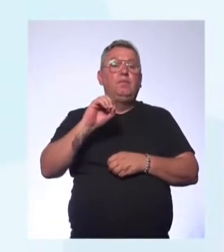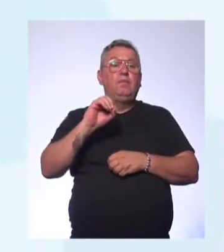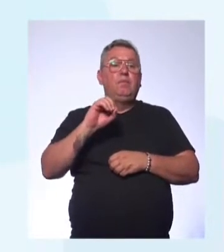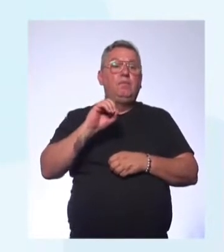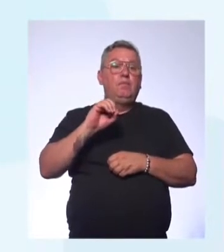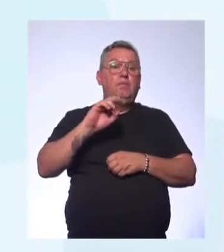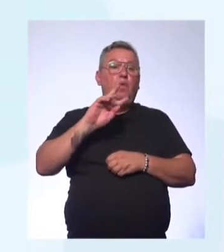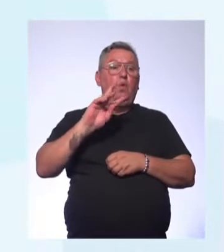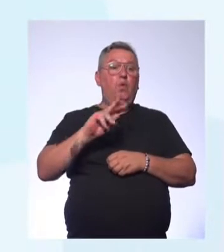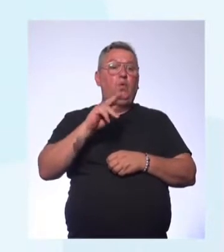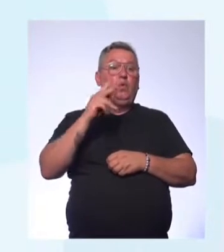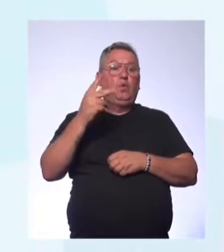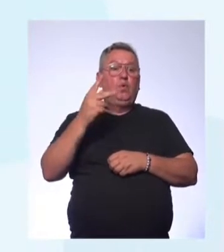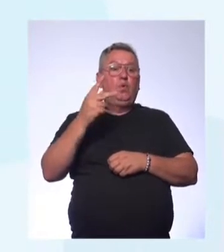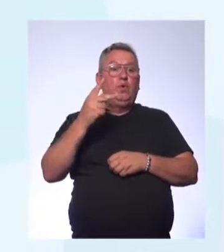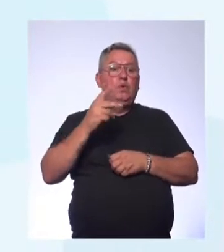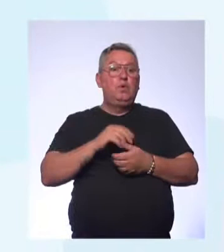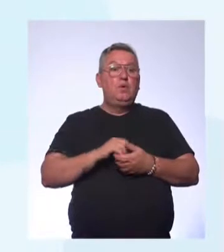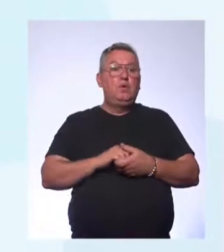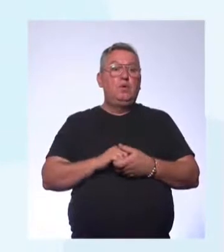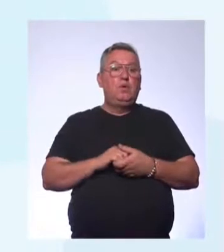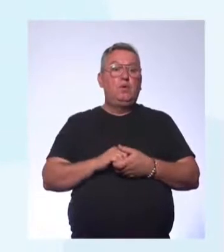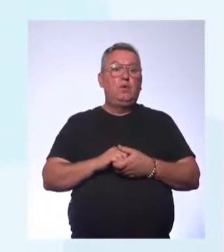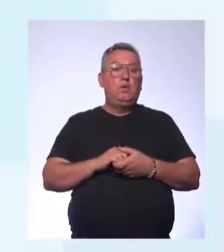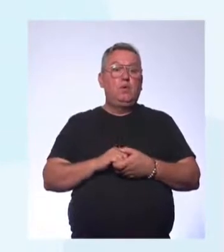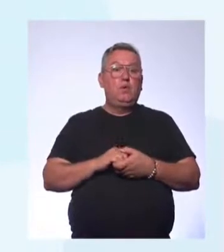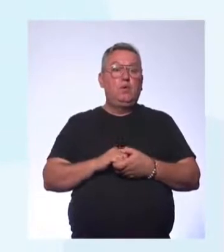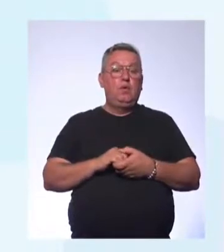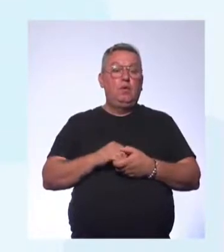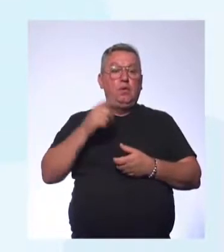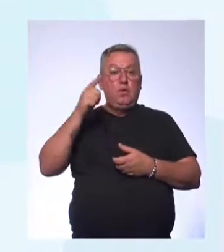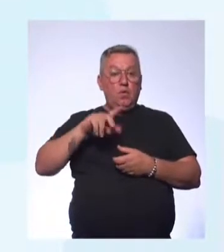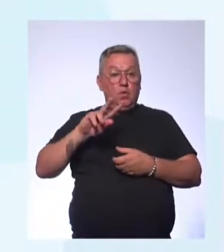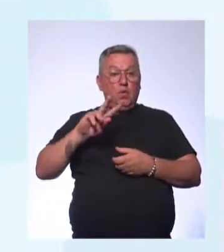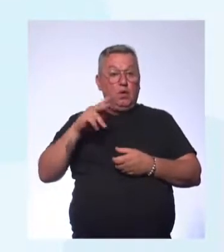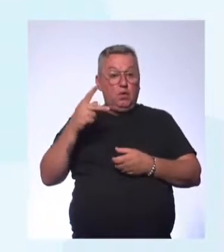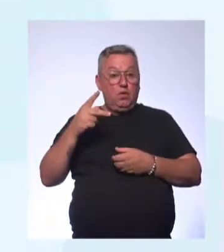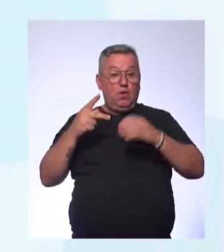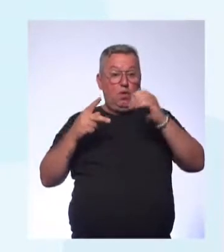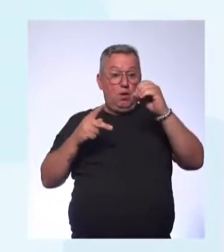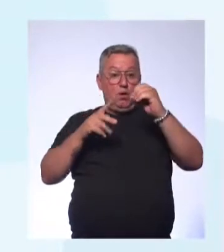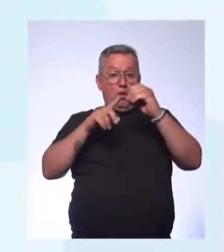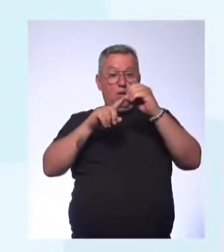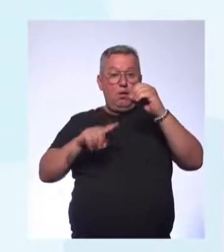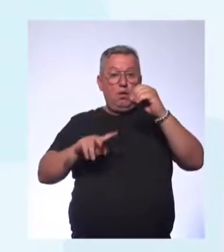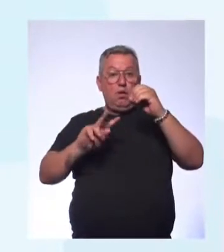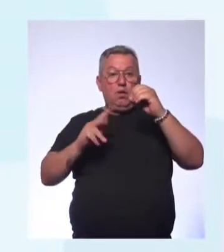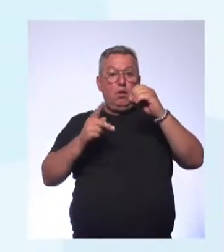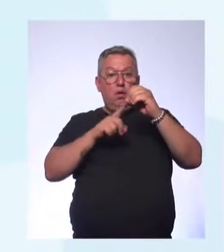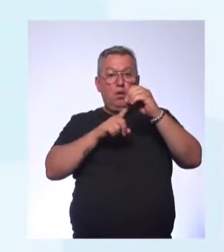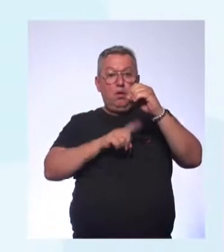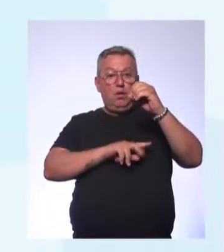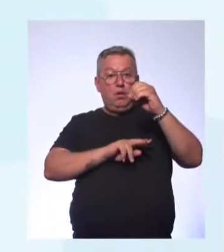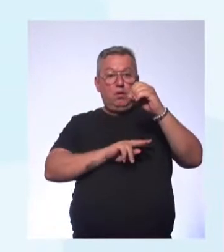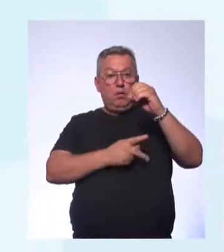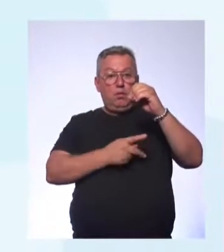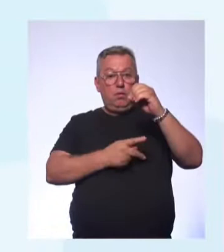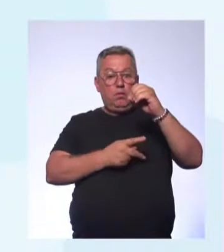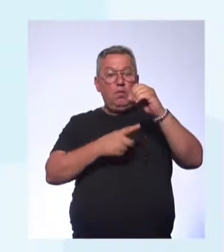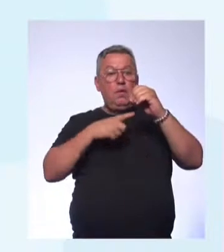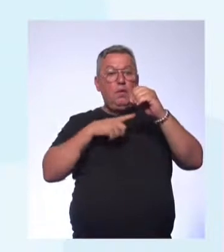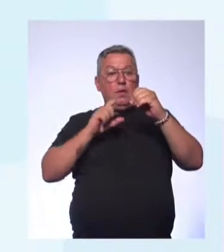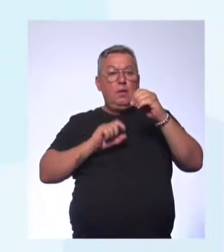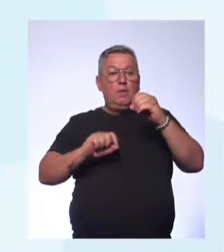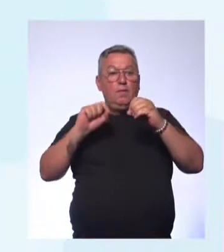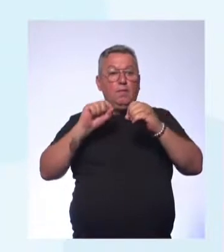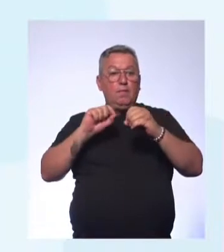ou hidrogênio e outro hidrogênio Observe aqui ó que